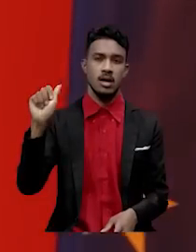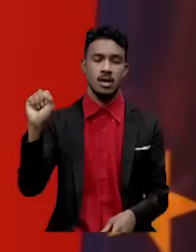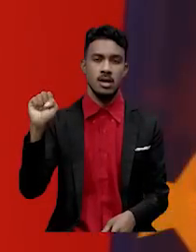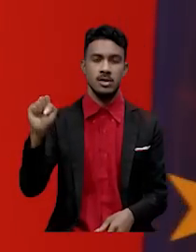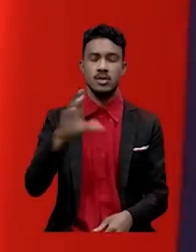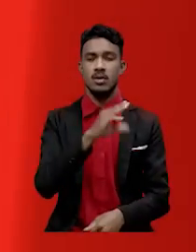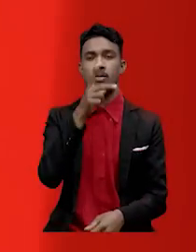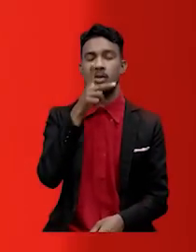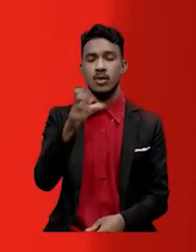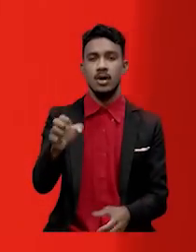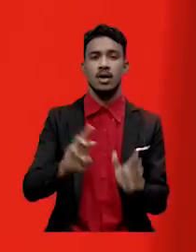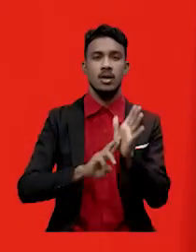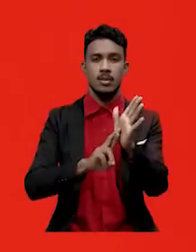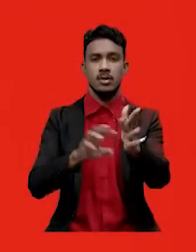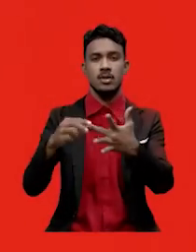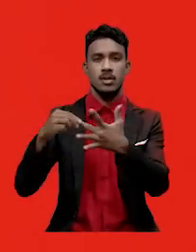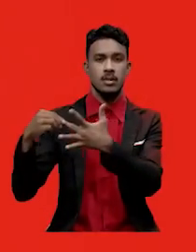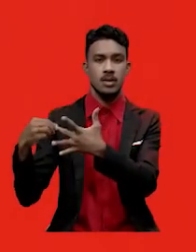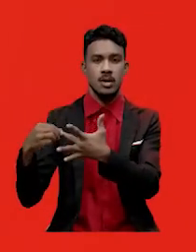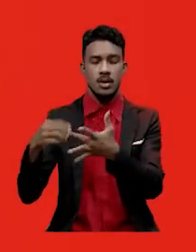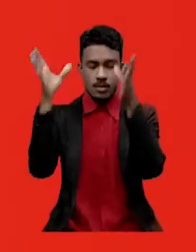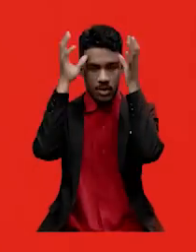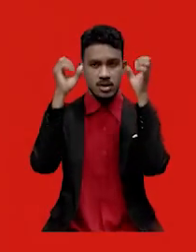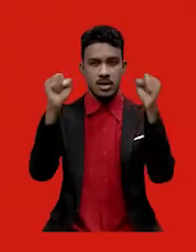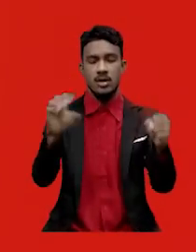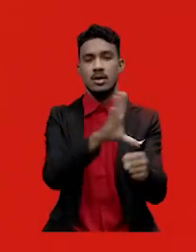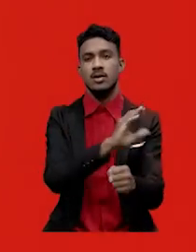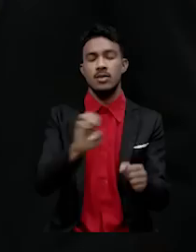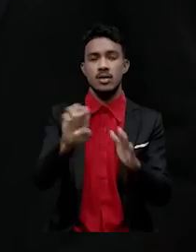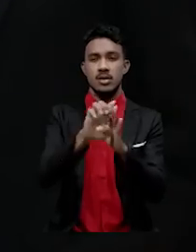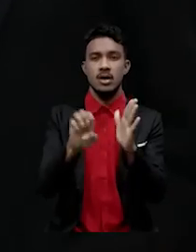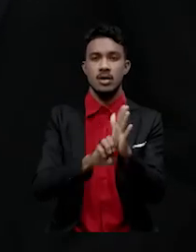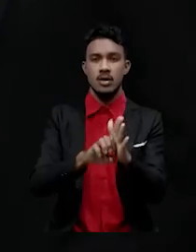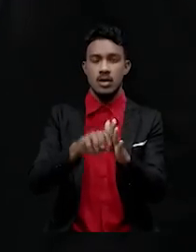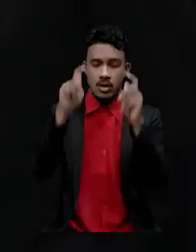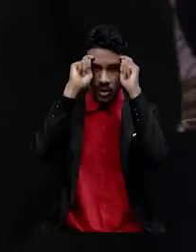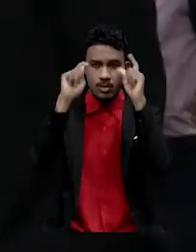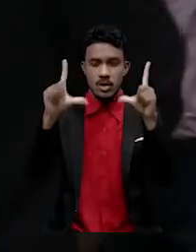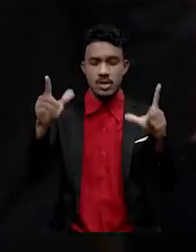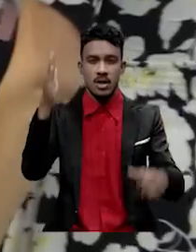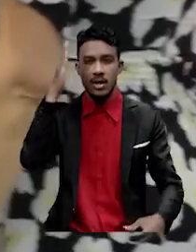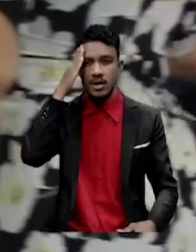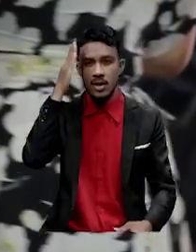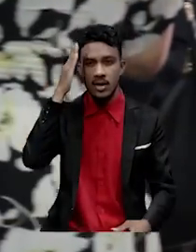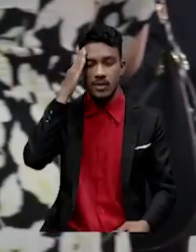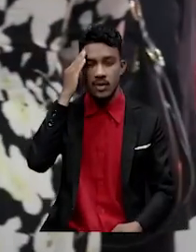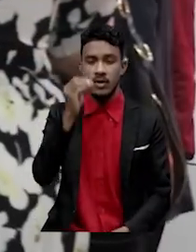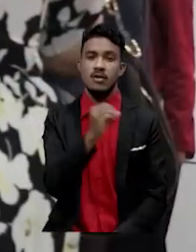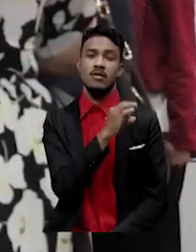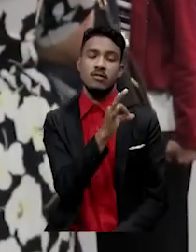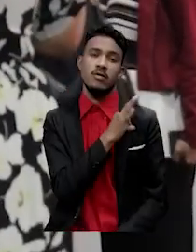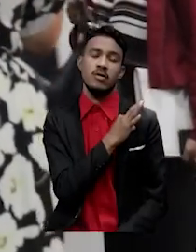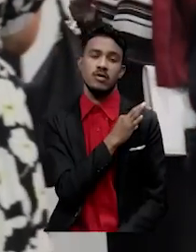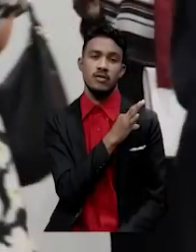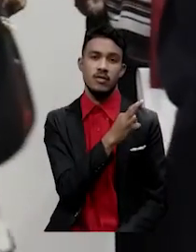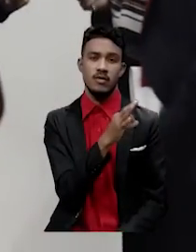da representante especial presidente da República, no Estado de Timor-Leste, atua atende o Fórum Loron Desenvolvimento União Europeia,